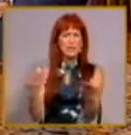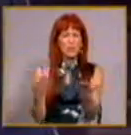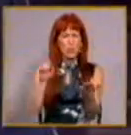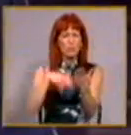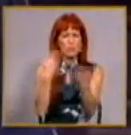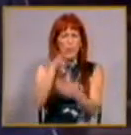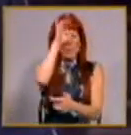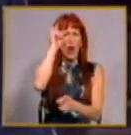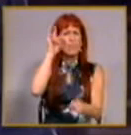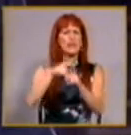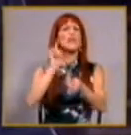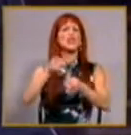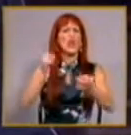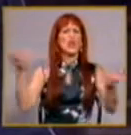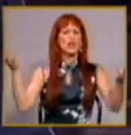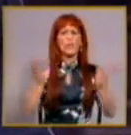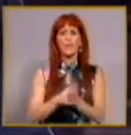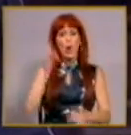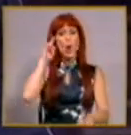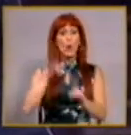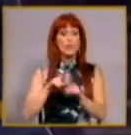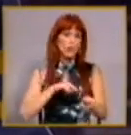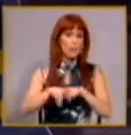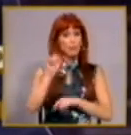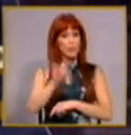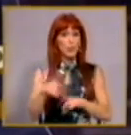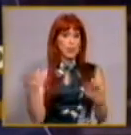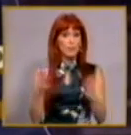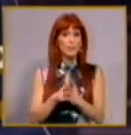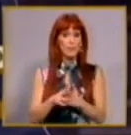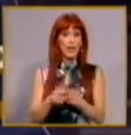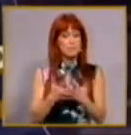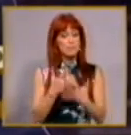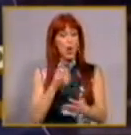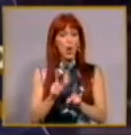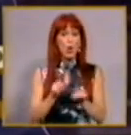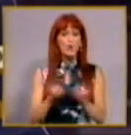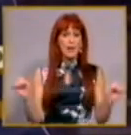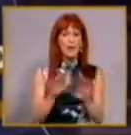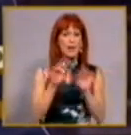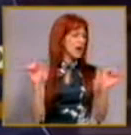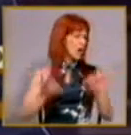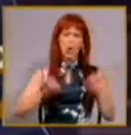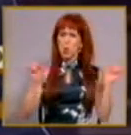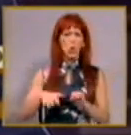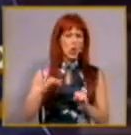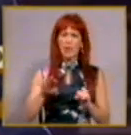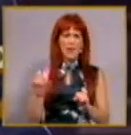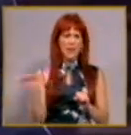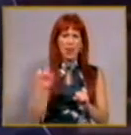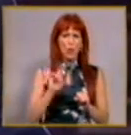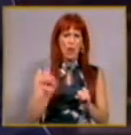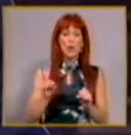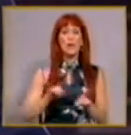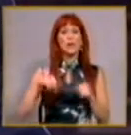cair o governo. Qual é o objetivo? O objetivo é político, é de sublinhar a clara discordância do Partido Socialista,